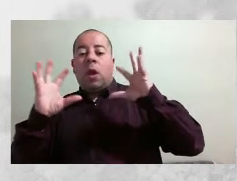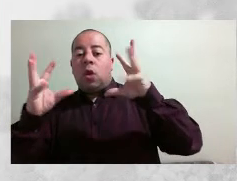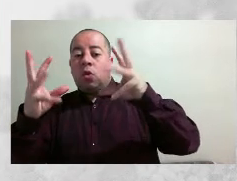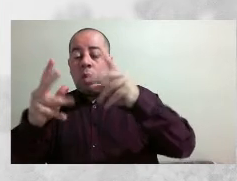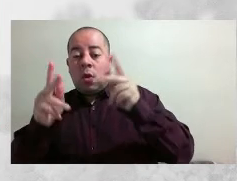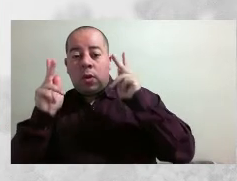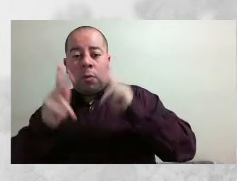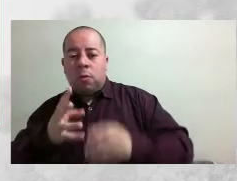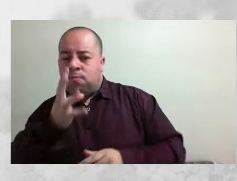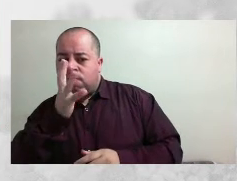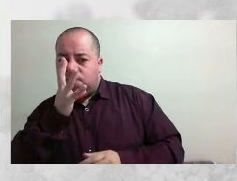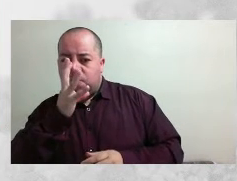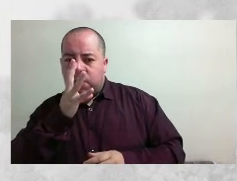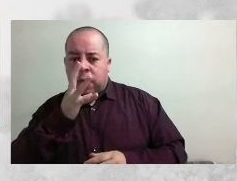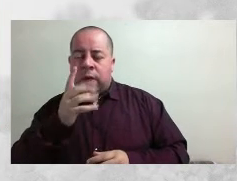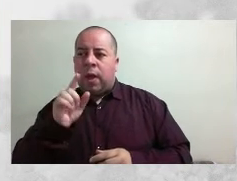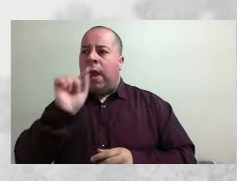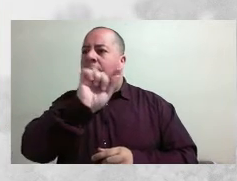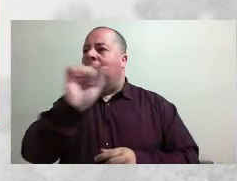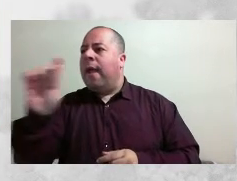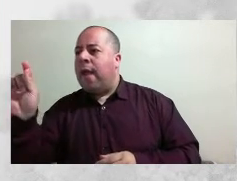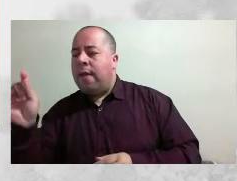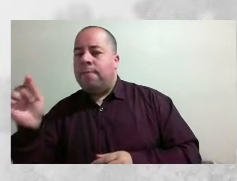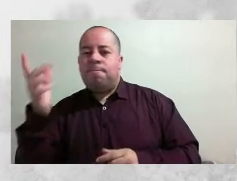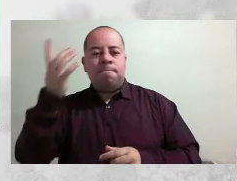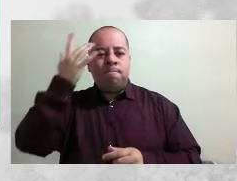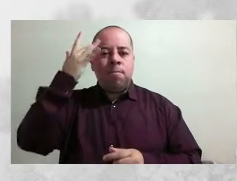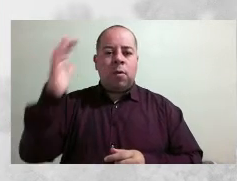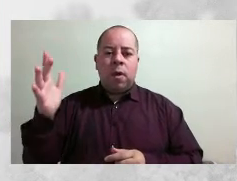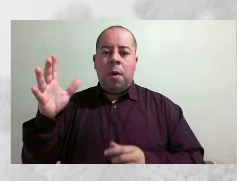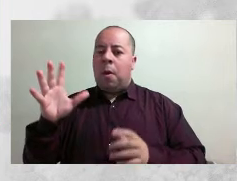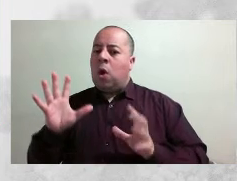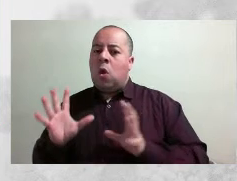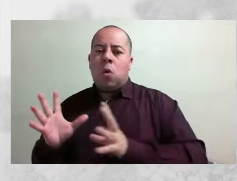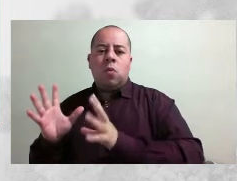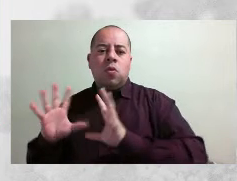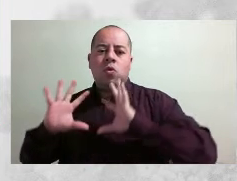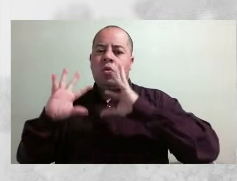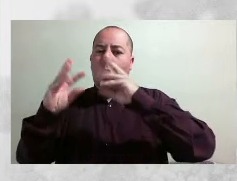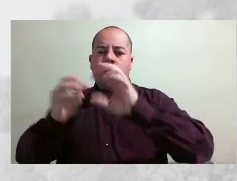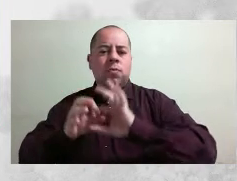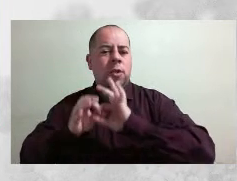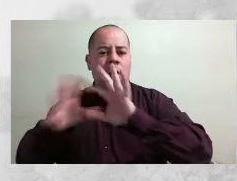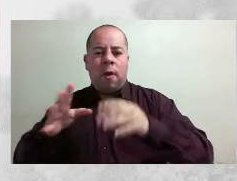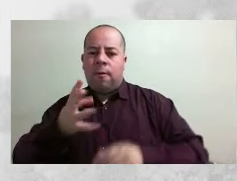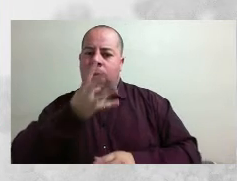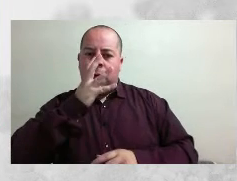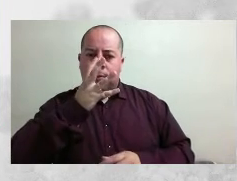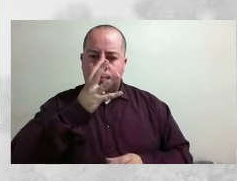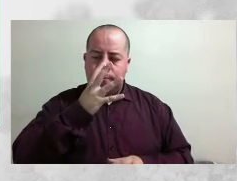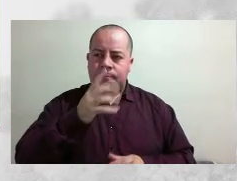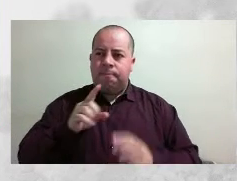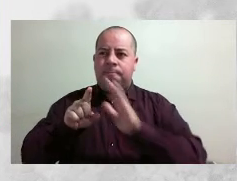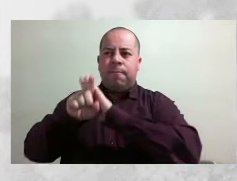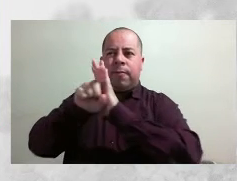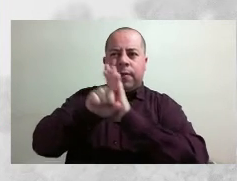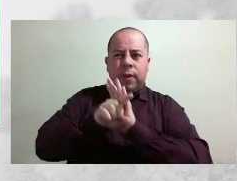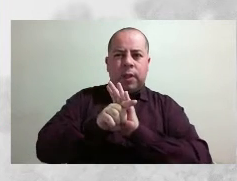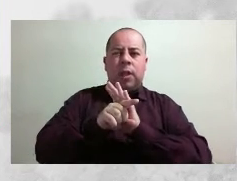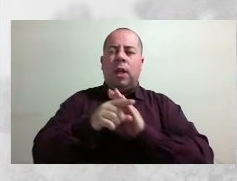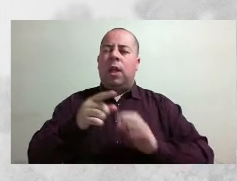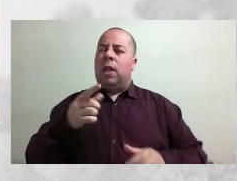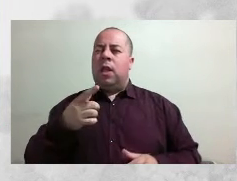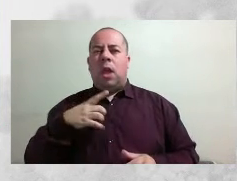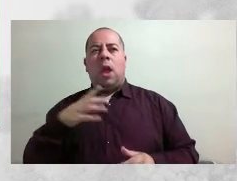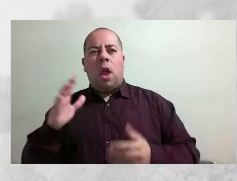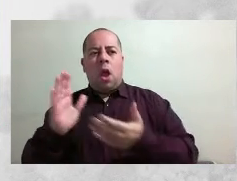são todos os seguidores, então nós não temos muito filtro de quem está seguindo, então nós temos, pela análise, nós temos então